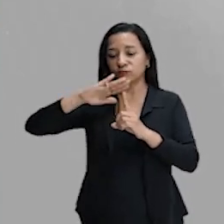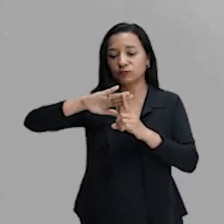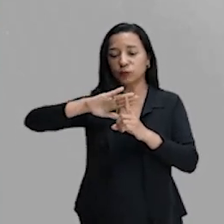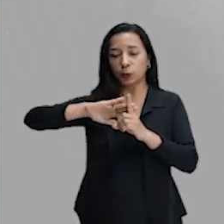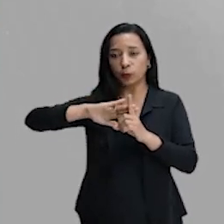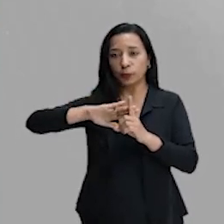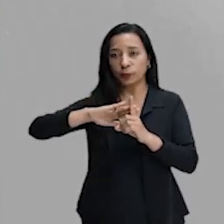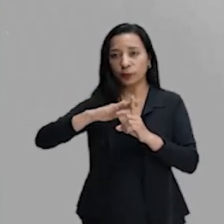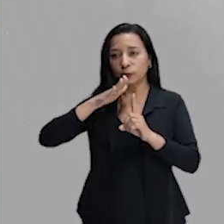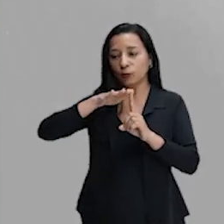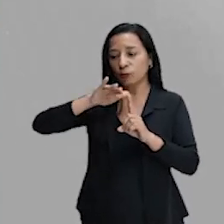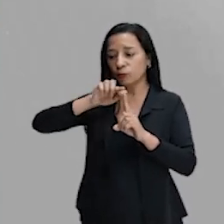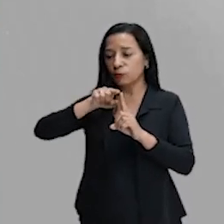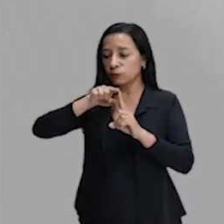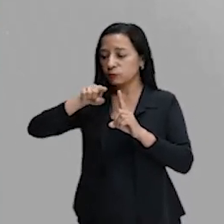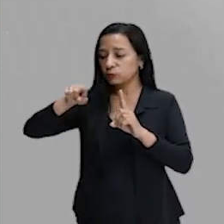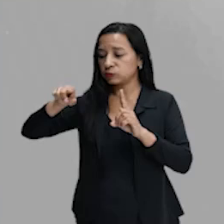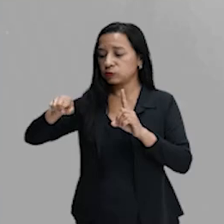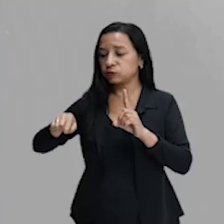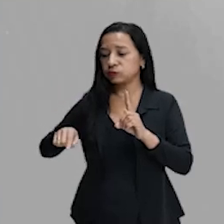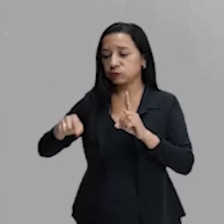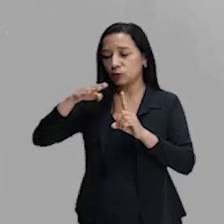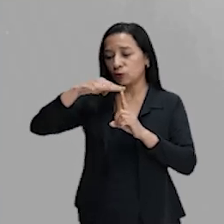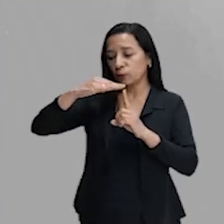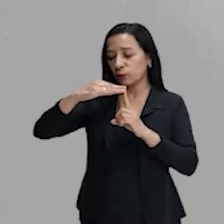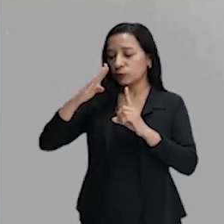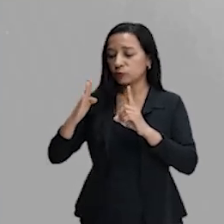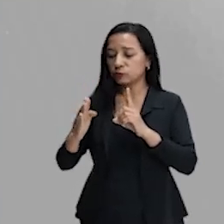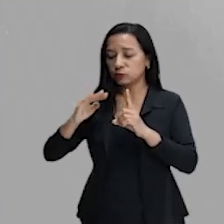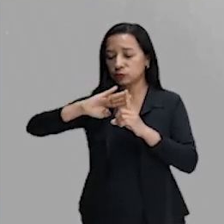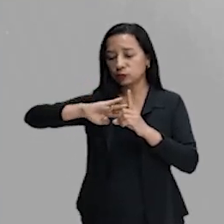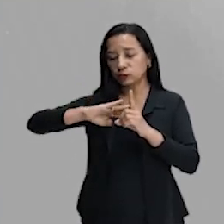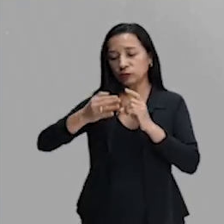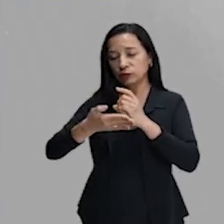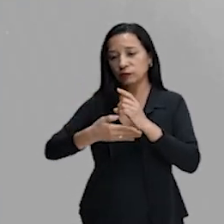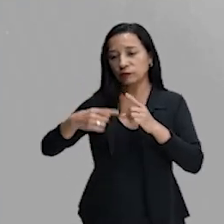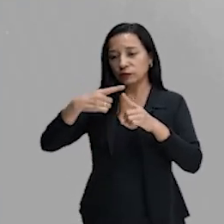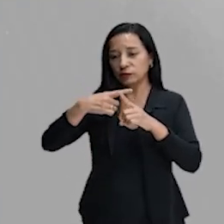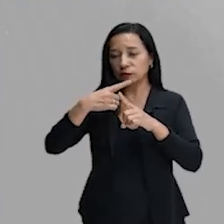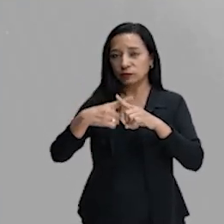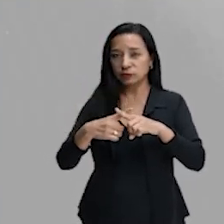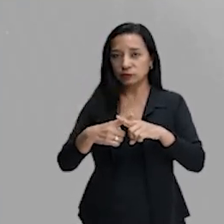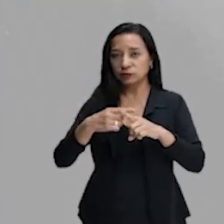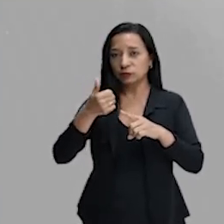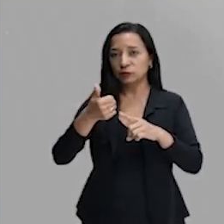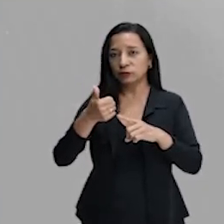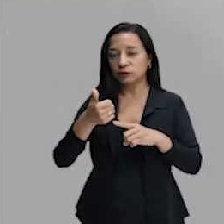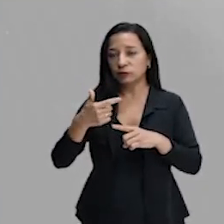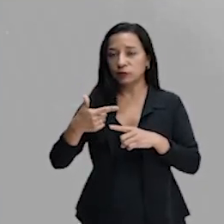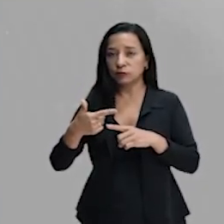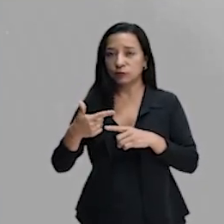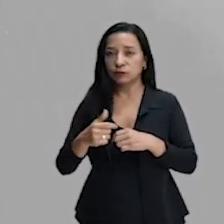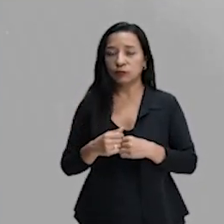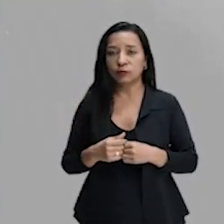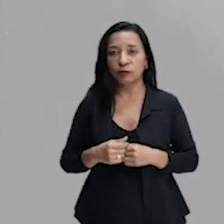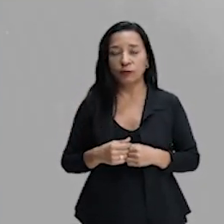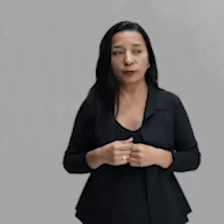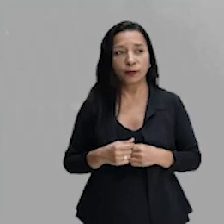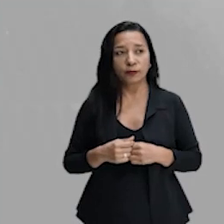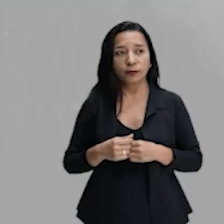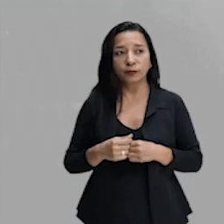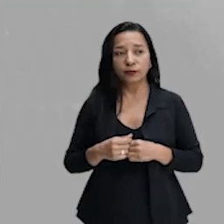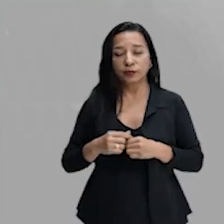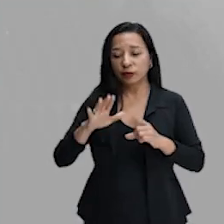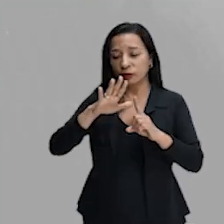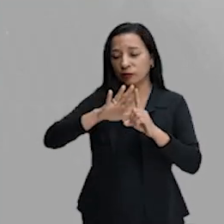polígono da base inferior ao mesmo polígono da superior você calcula uma vez e multiplica por dois certo então a área total